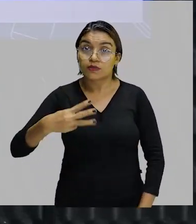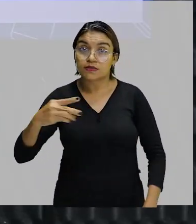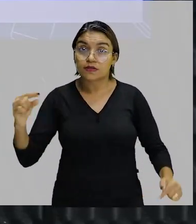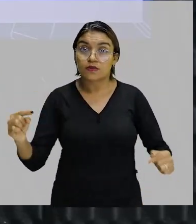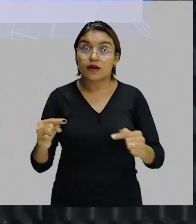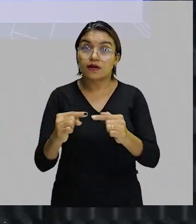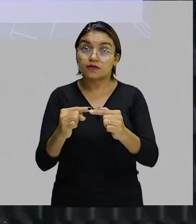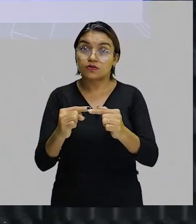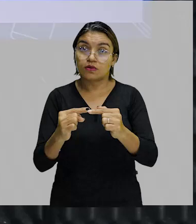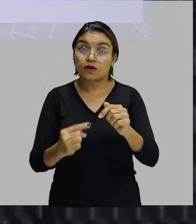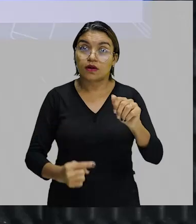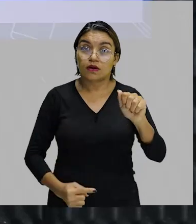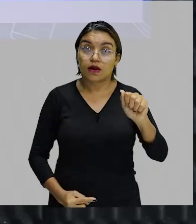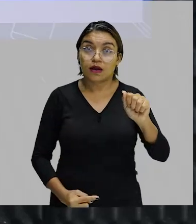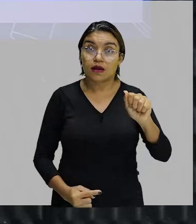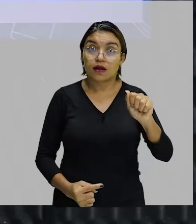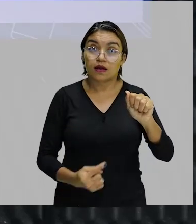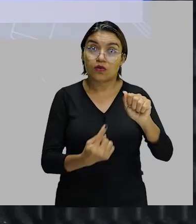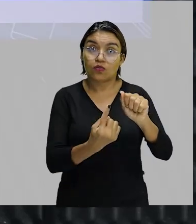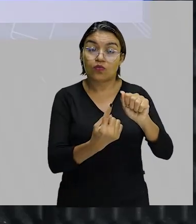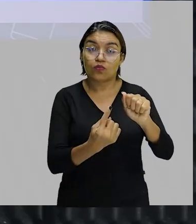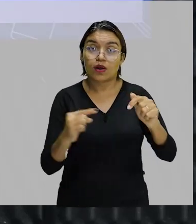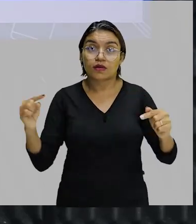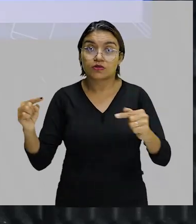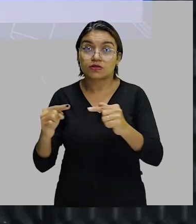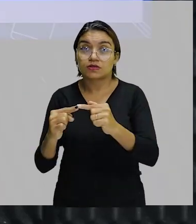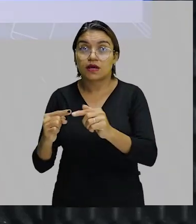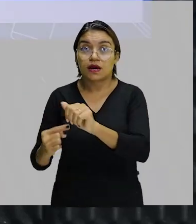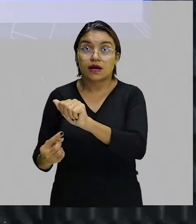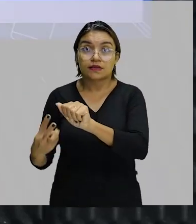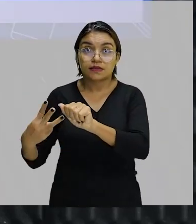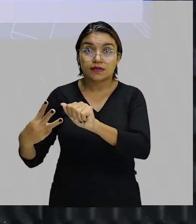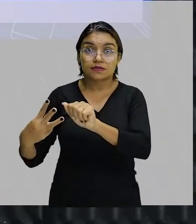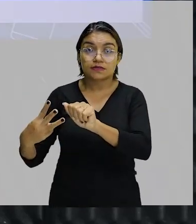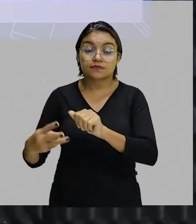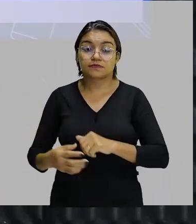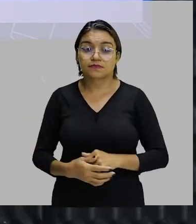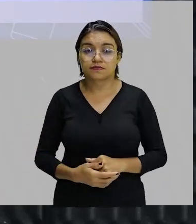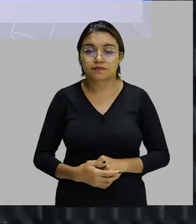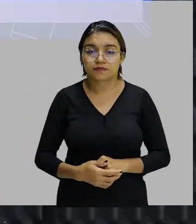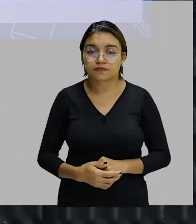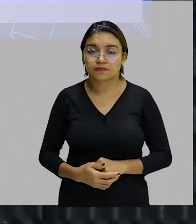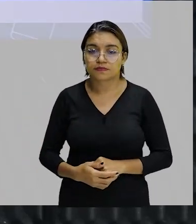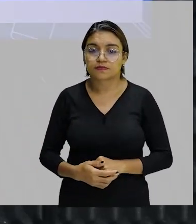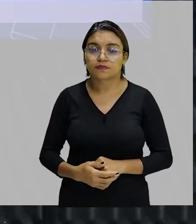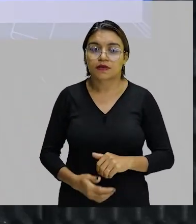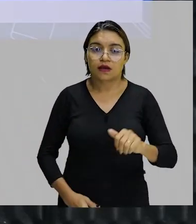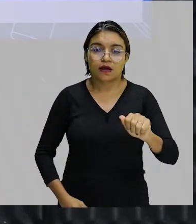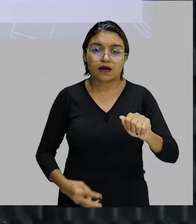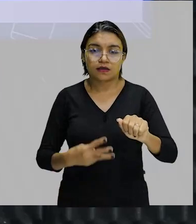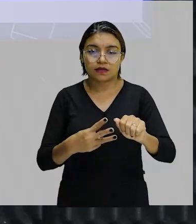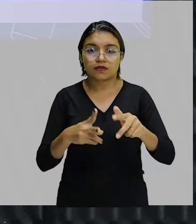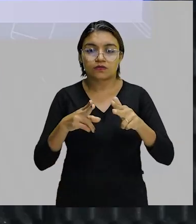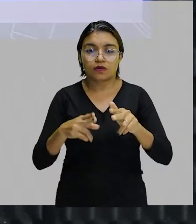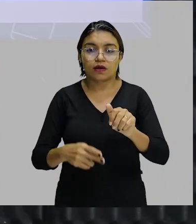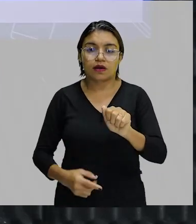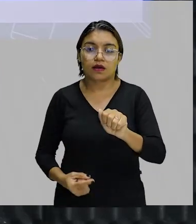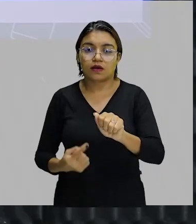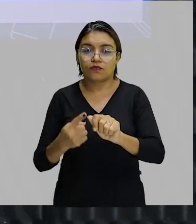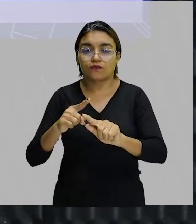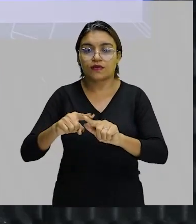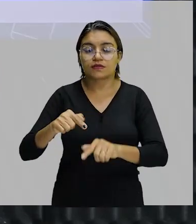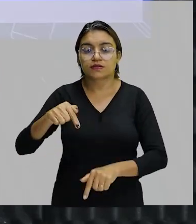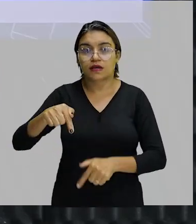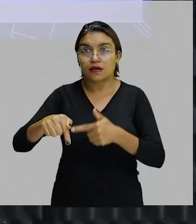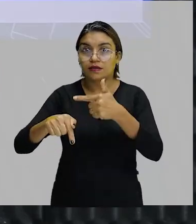com o primeiro, né? O terceiro termo nós já sabemos quanto é que é, né? Aqui escrevendo o termo geral é A3 é igual a 1